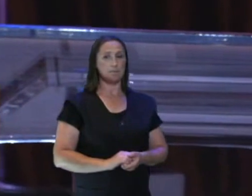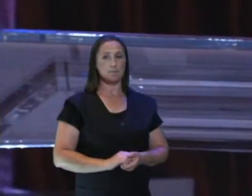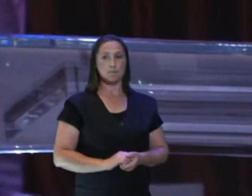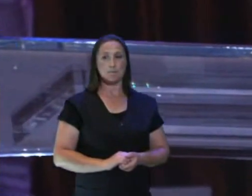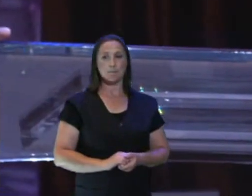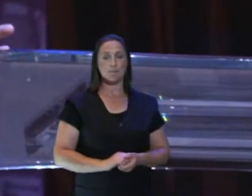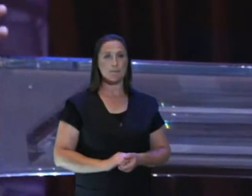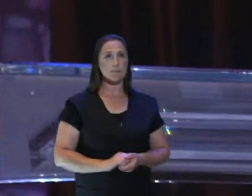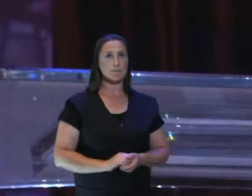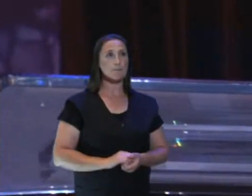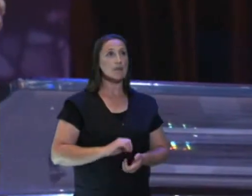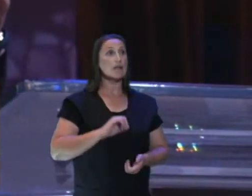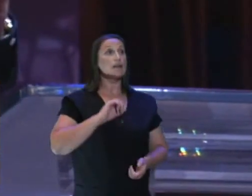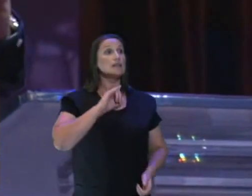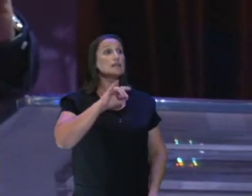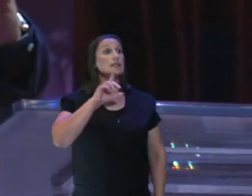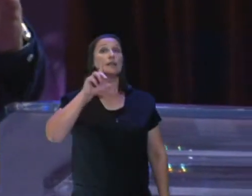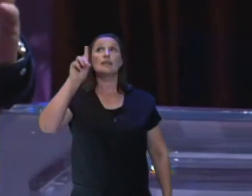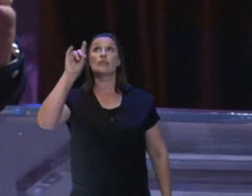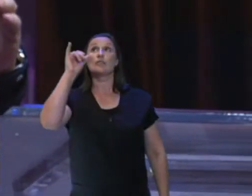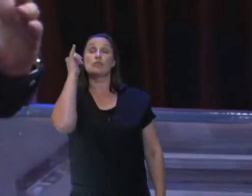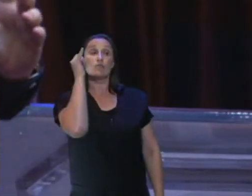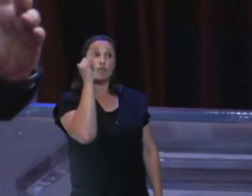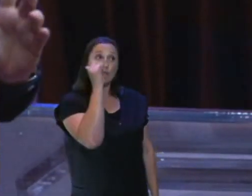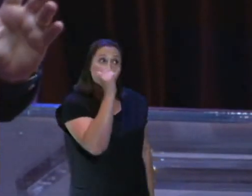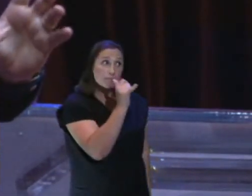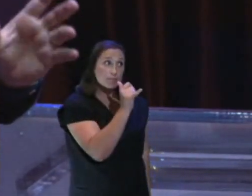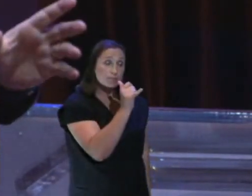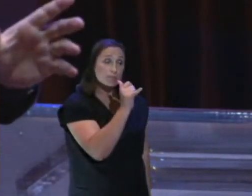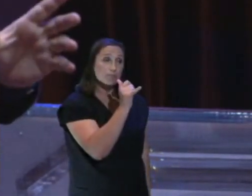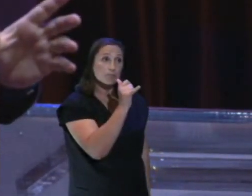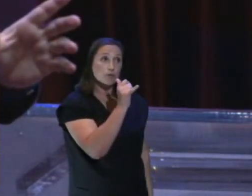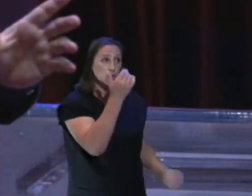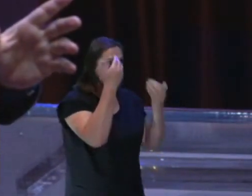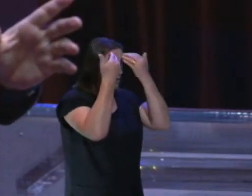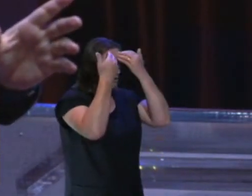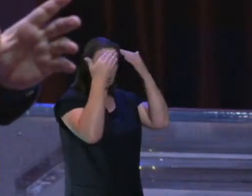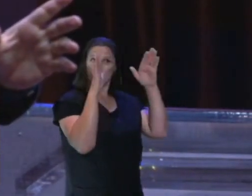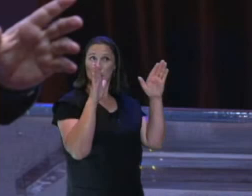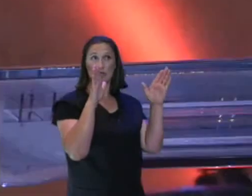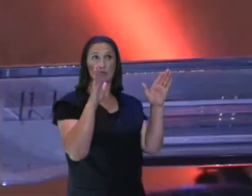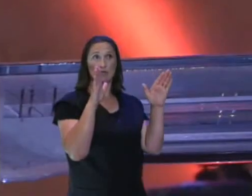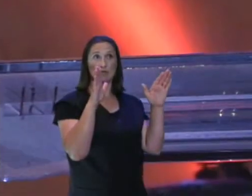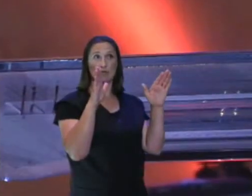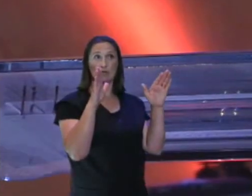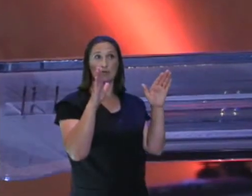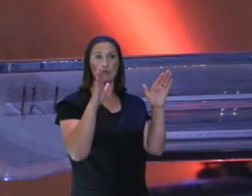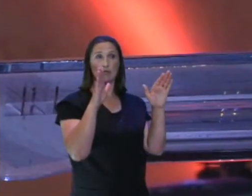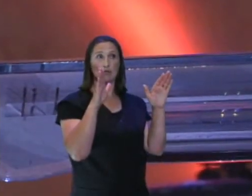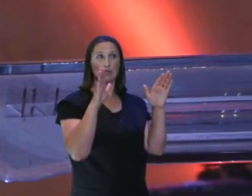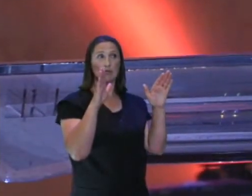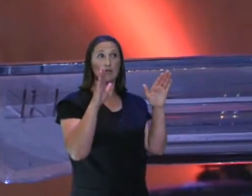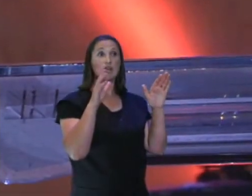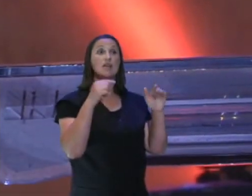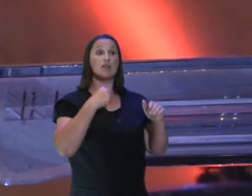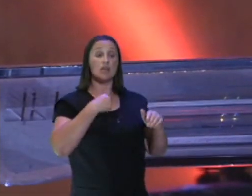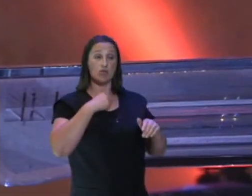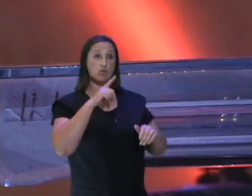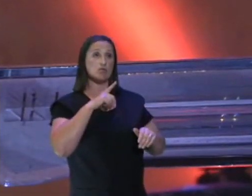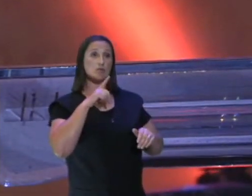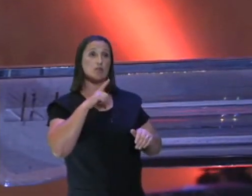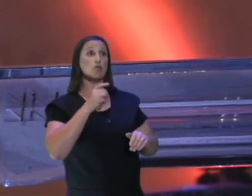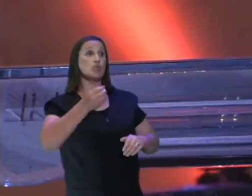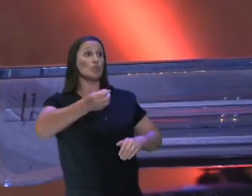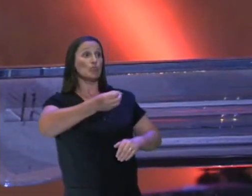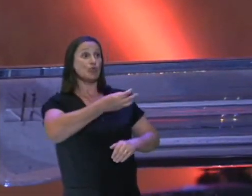Se Deus está dizendo para você, não desista, porque eu tenho esse novo alvo